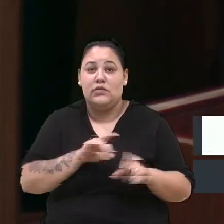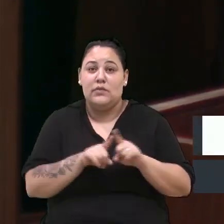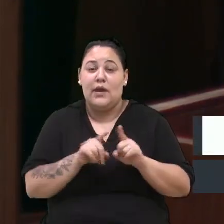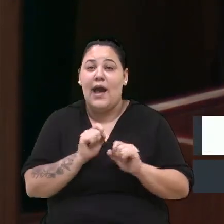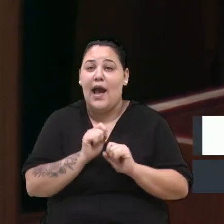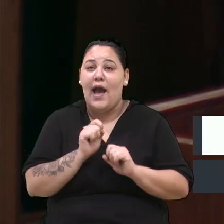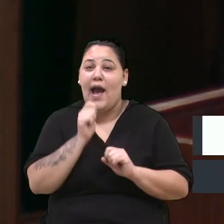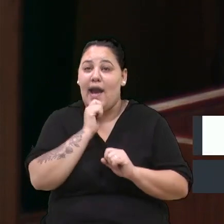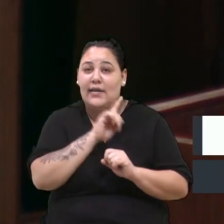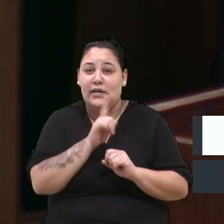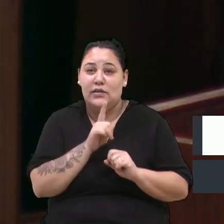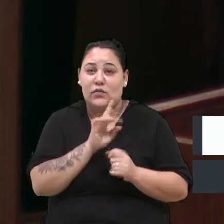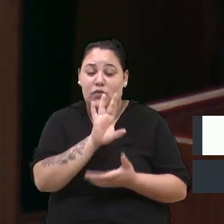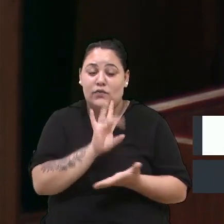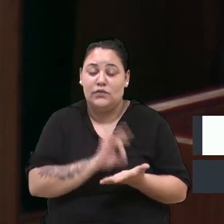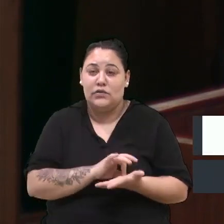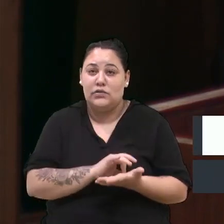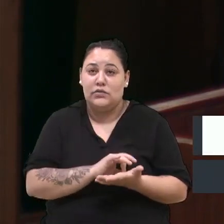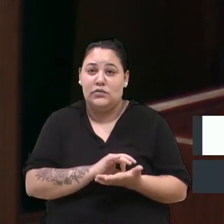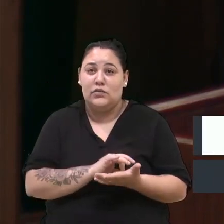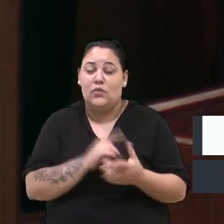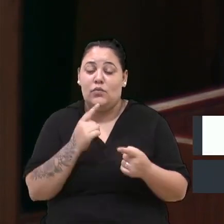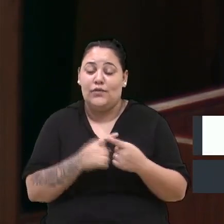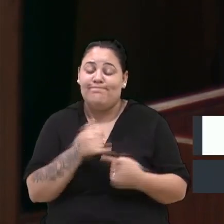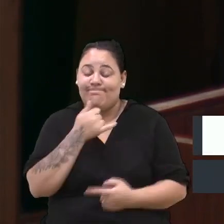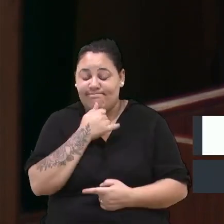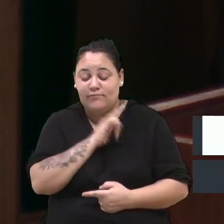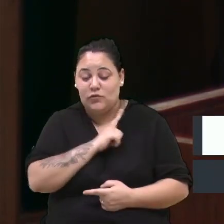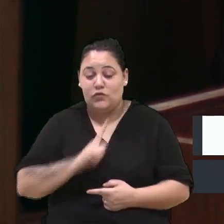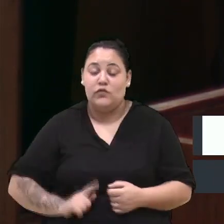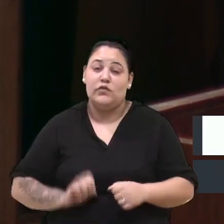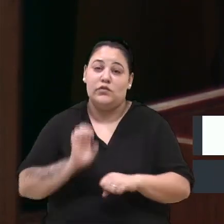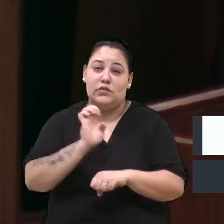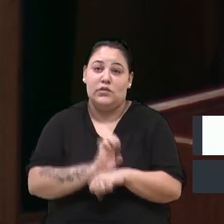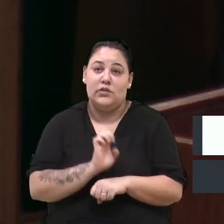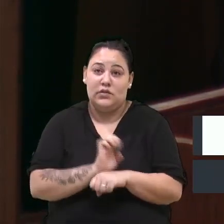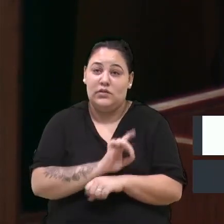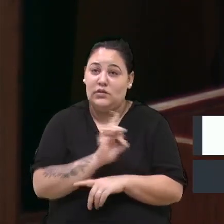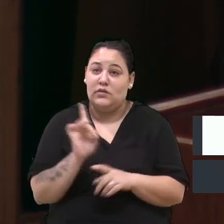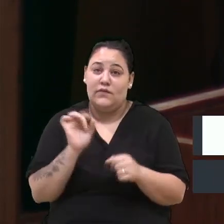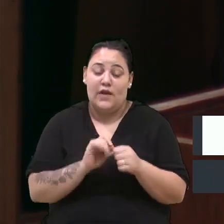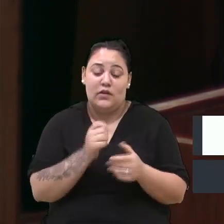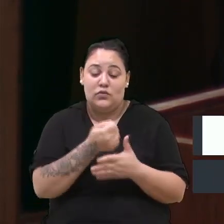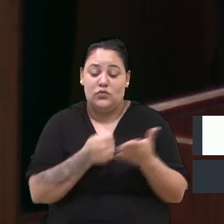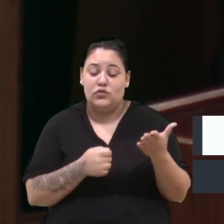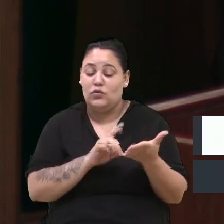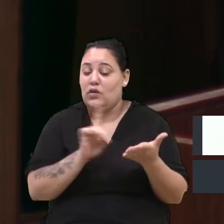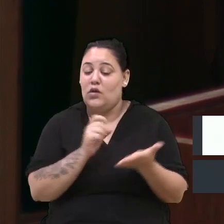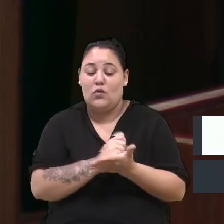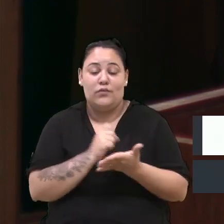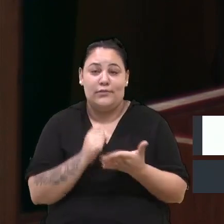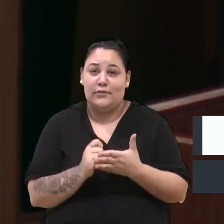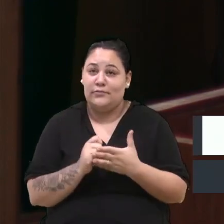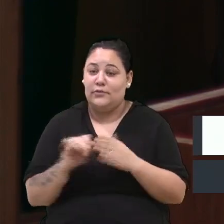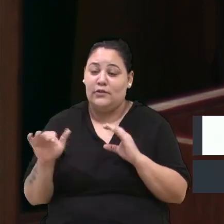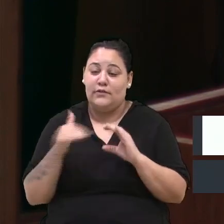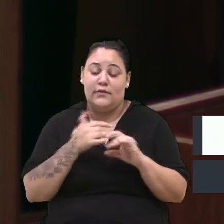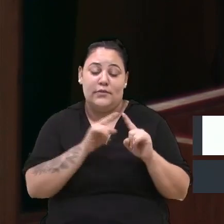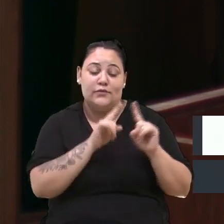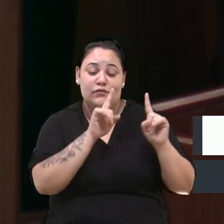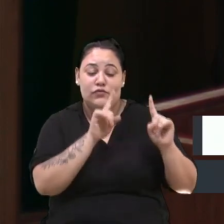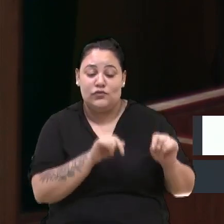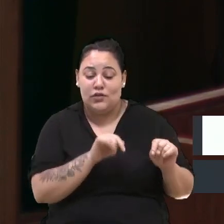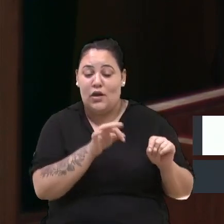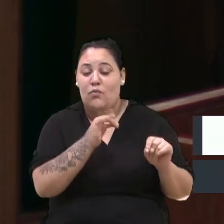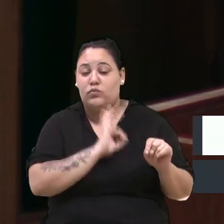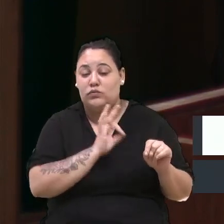porque, infelizmente, né, o nosso governo do estado não faz concurso, não contrata, não nos manda mais policiamento militar